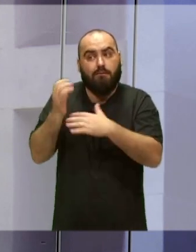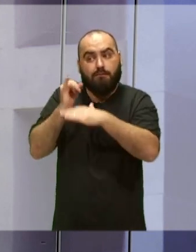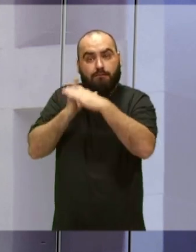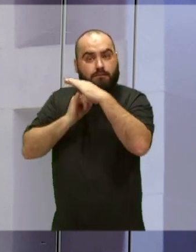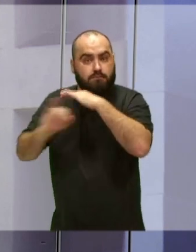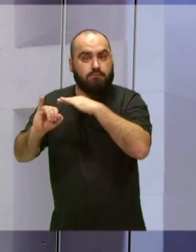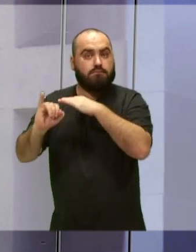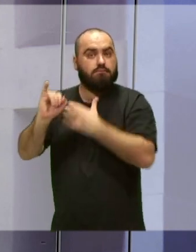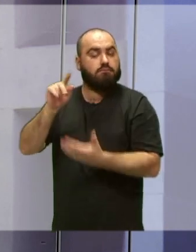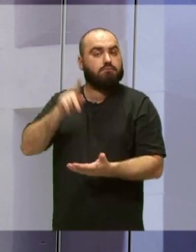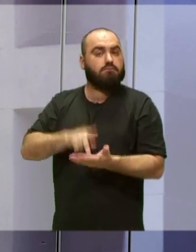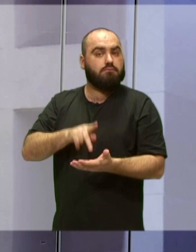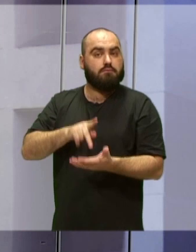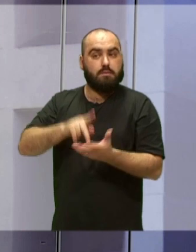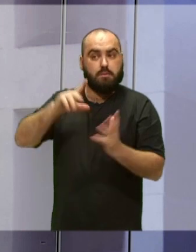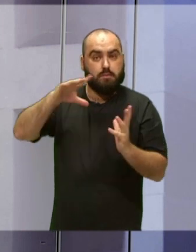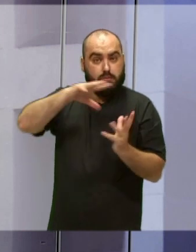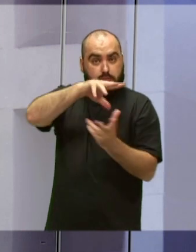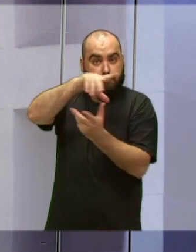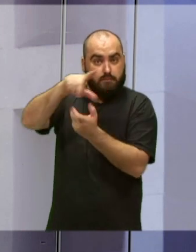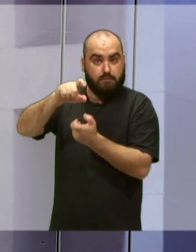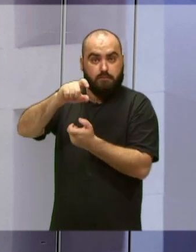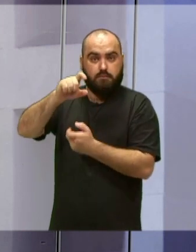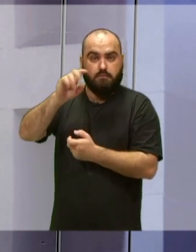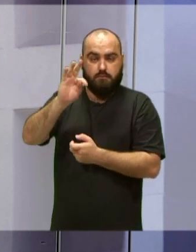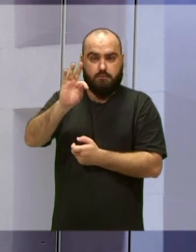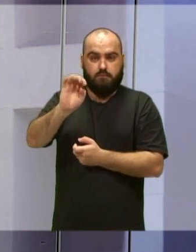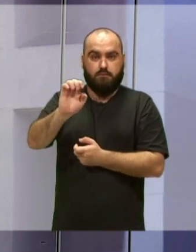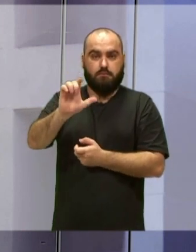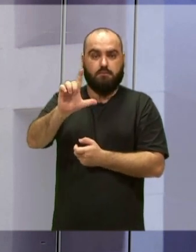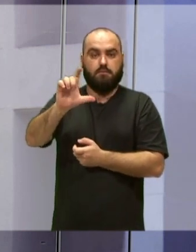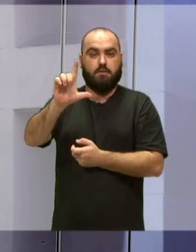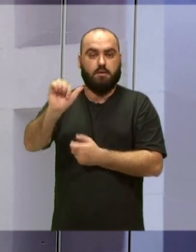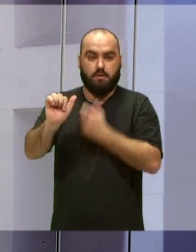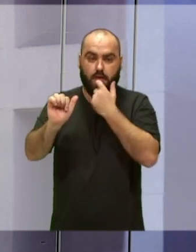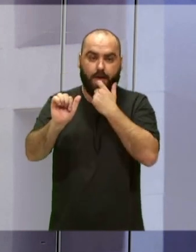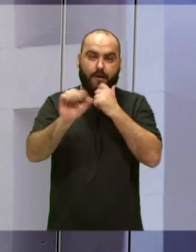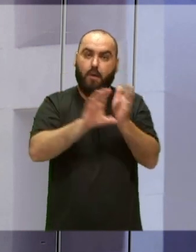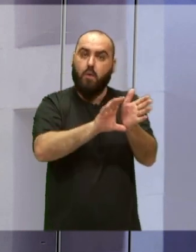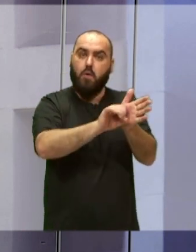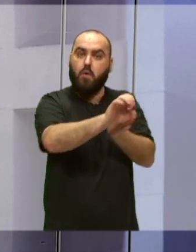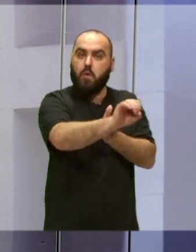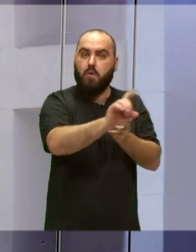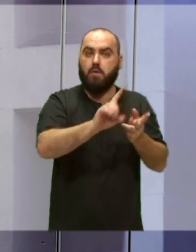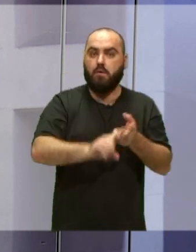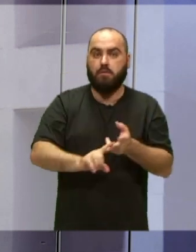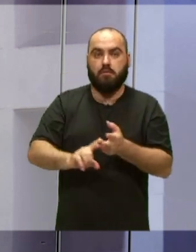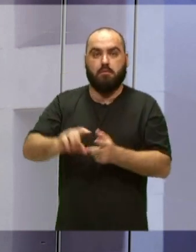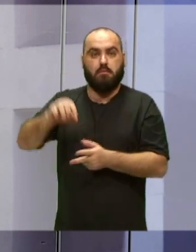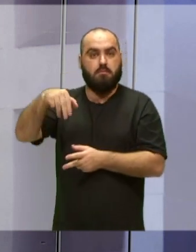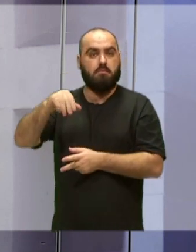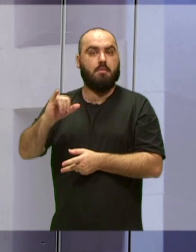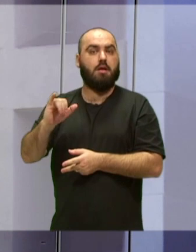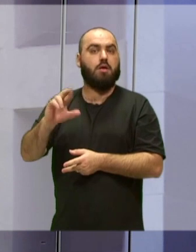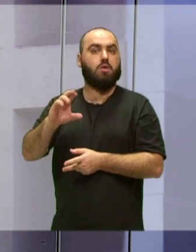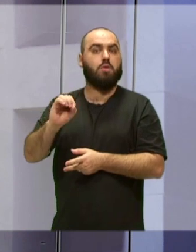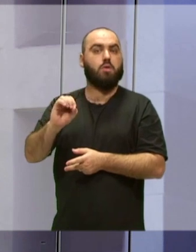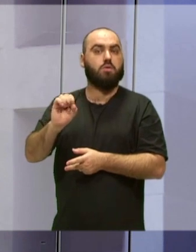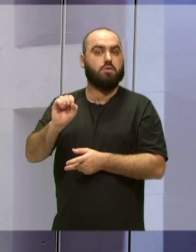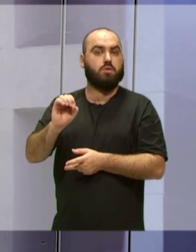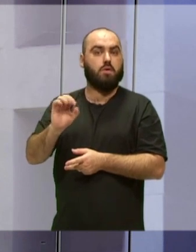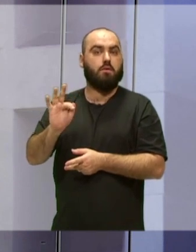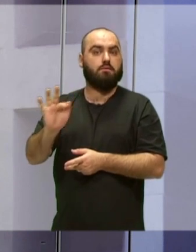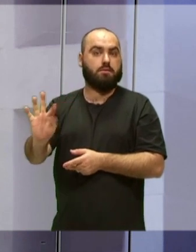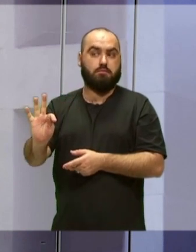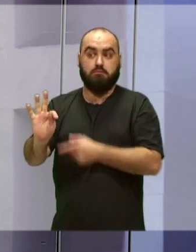os grandes investidores Global eh Tesla sei lá e Google Microsoft seja qual for para vir